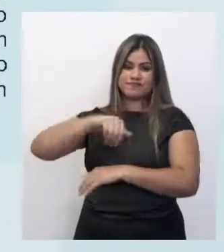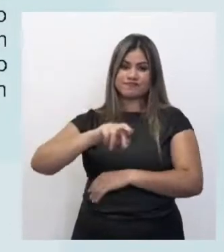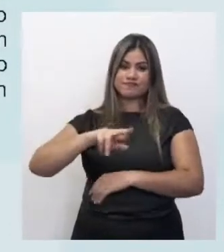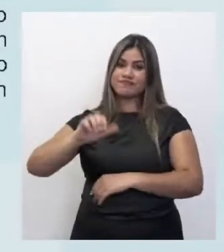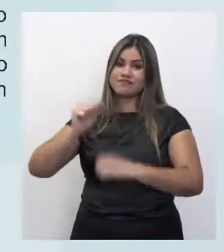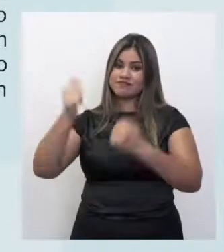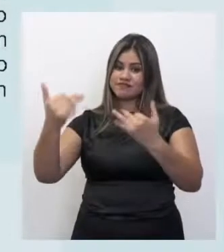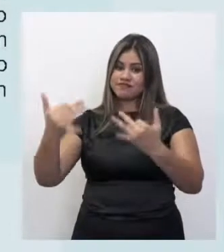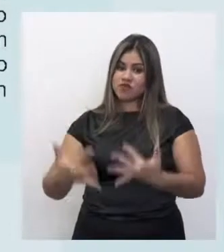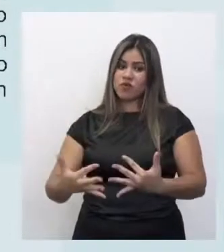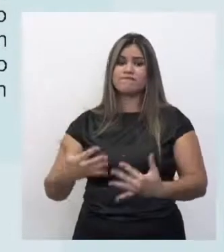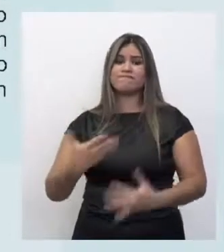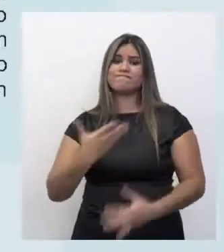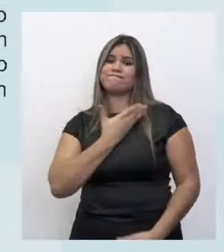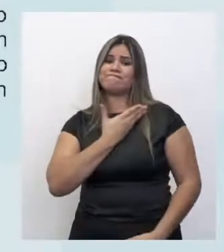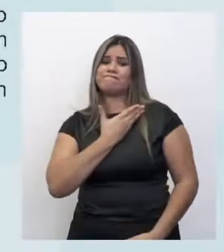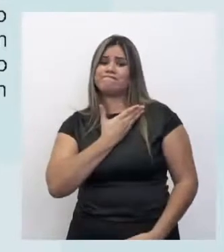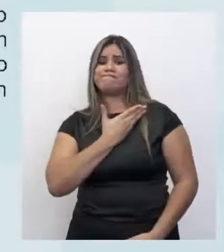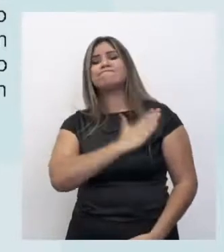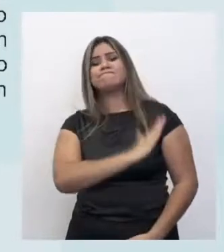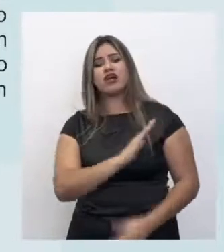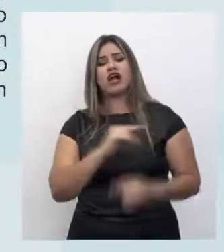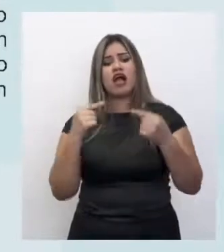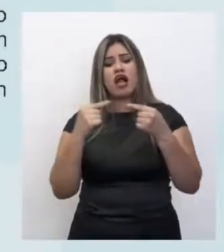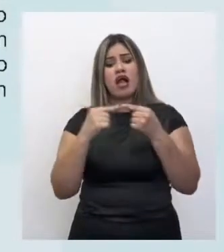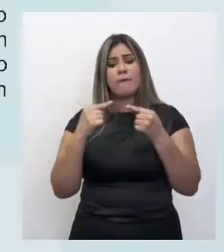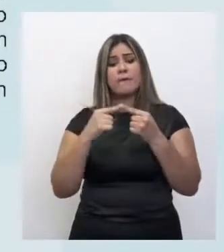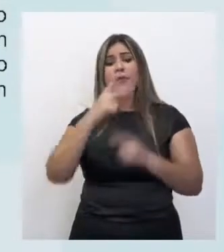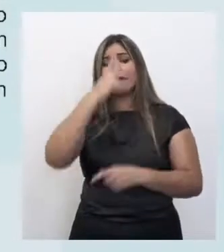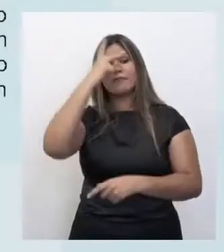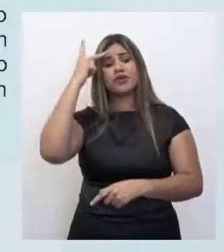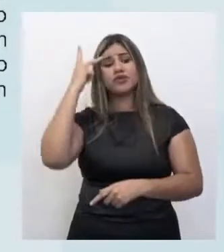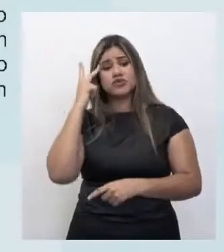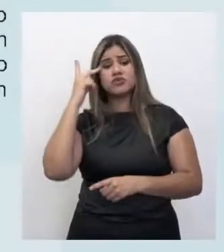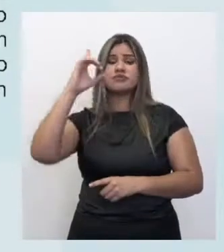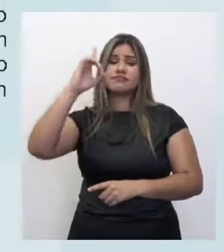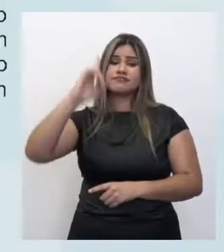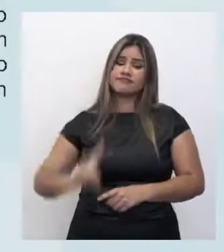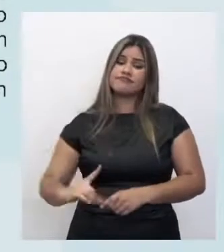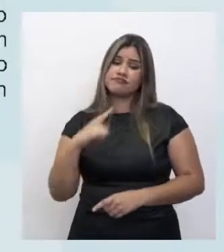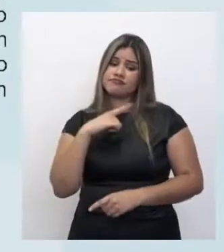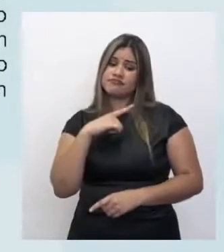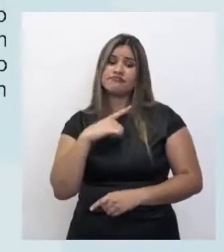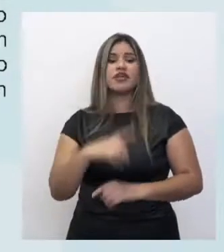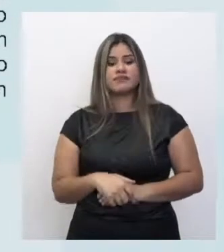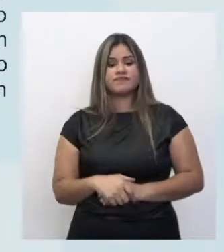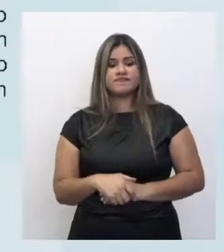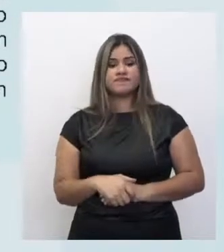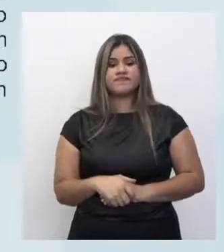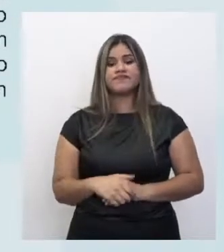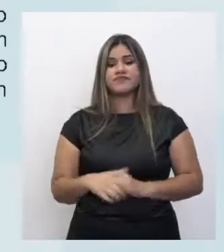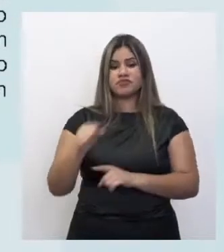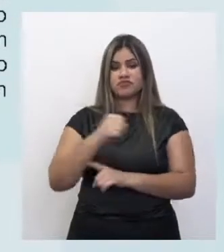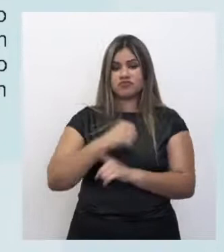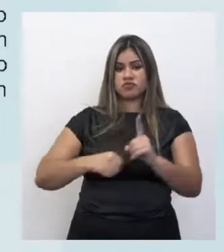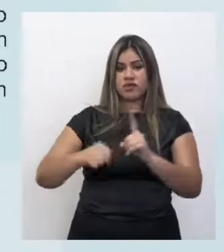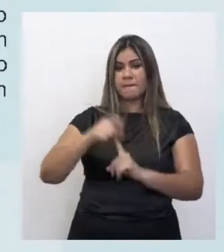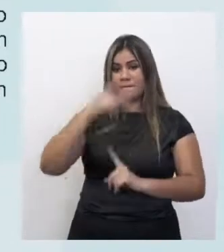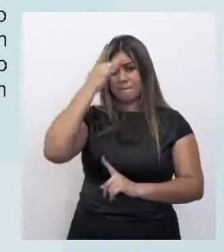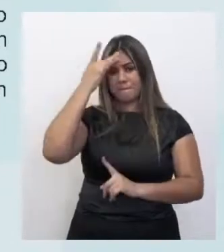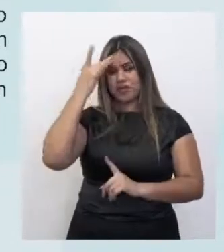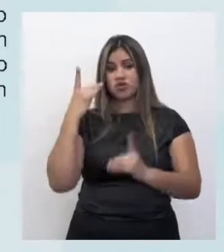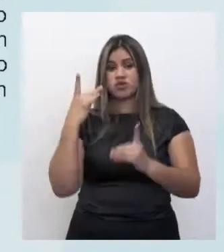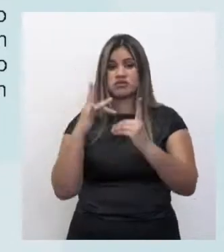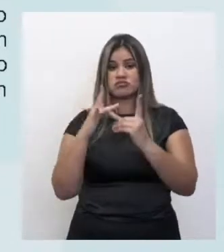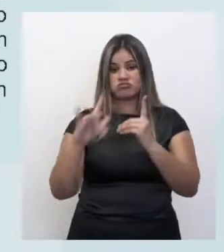a discriminação e o preconceito social contra pessoas com alguma deficiência. Em sociedades capacitistas, a ausência de